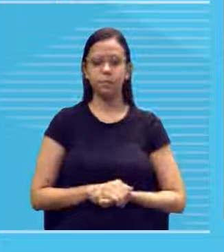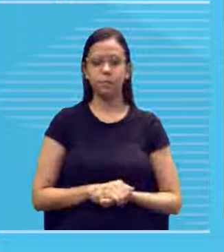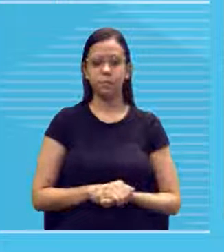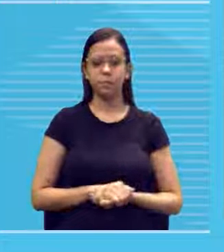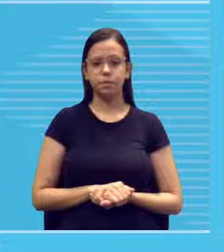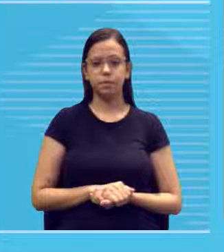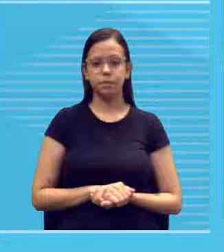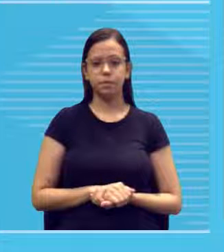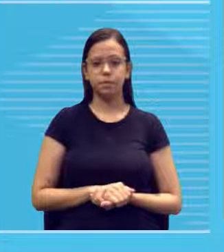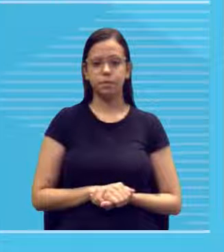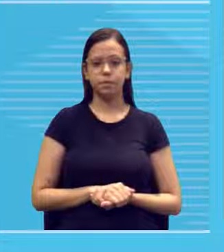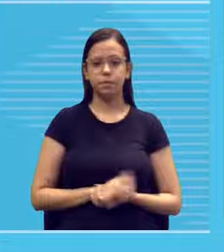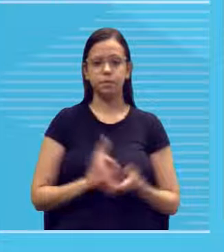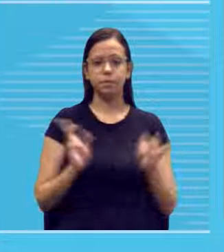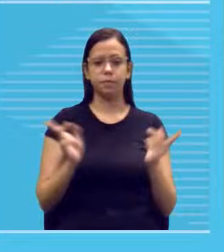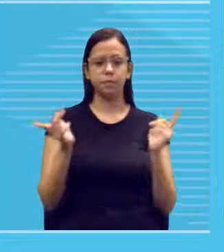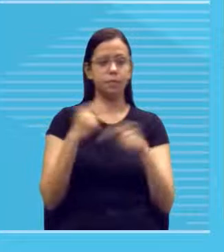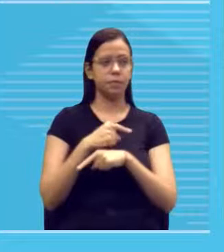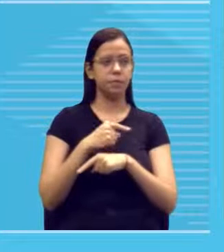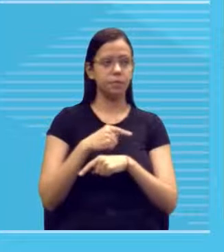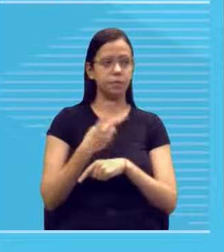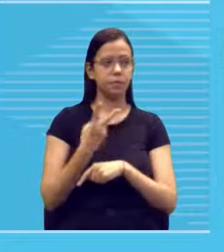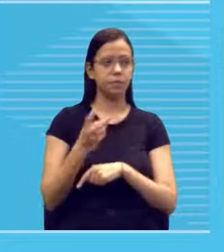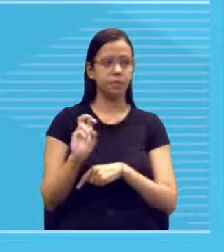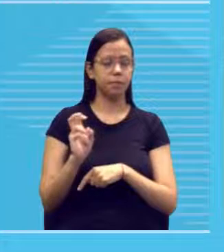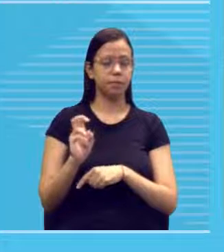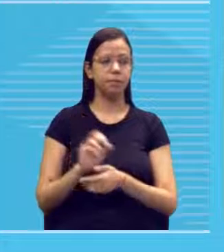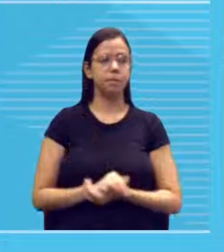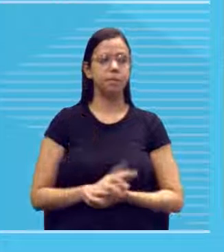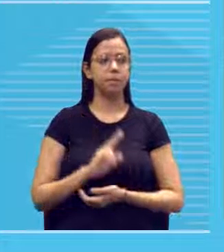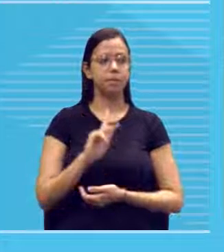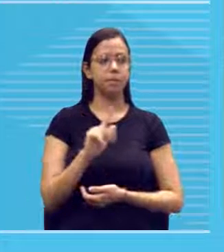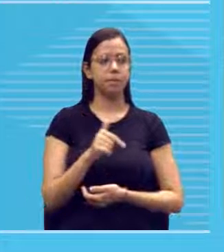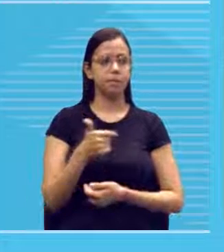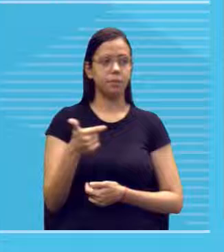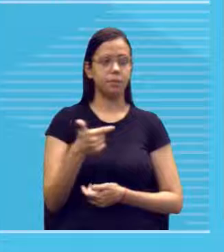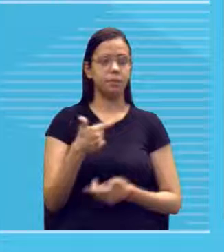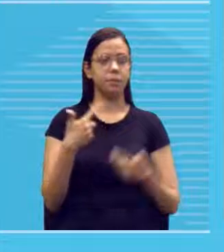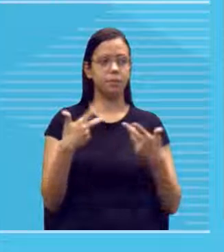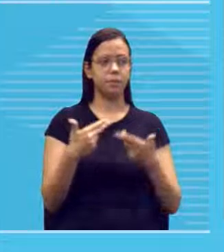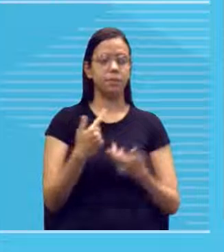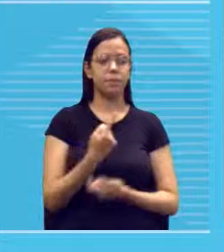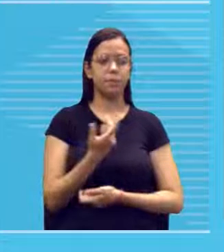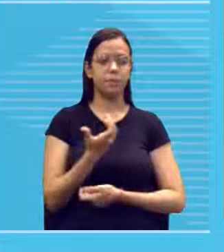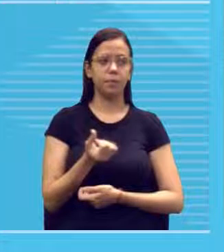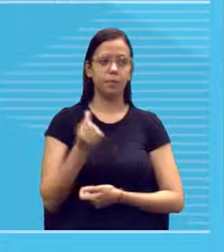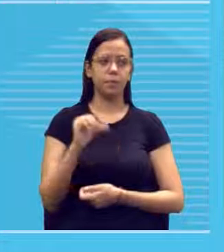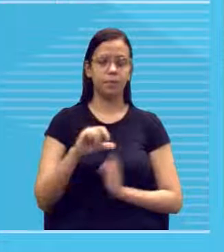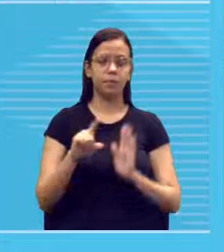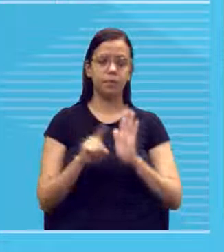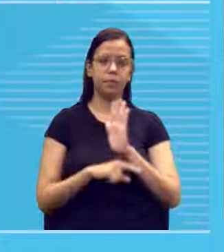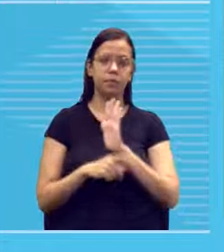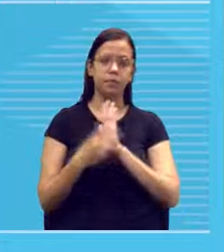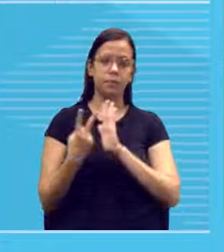jogo 25 para lá então h² = 169 -